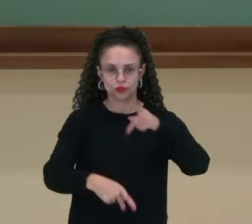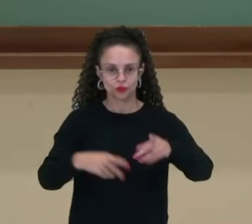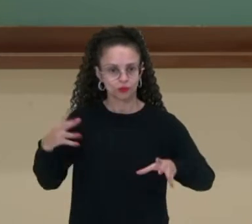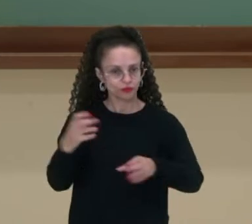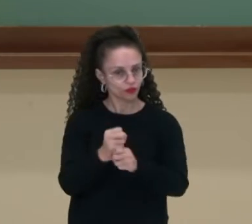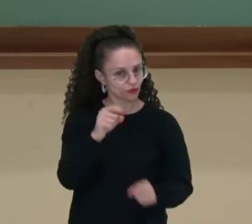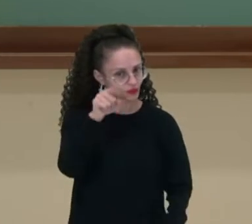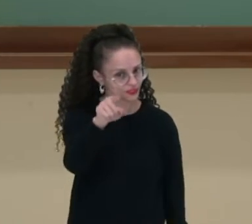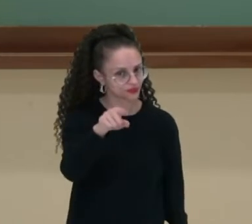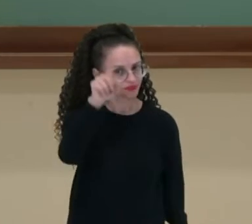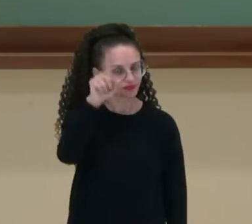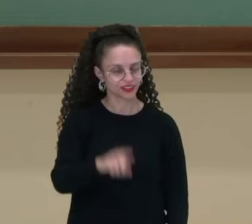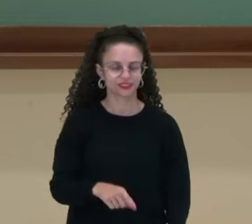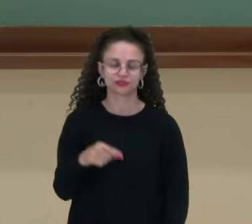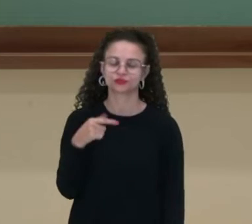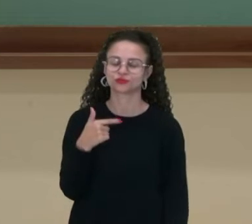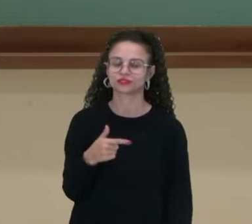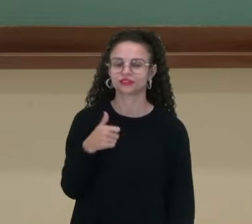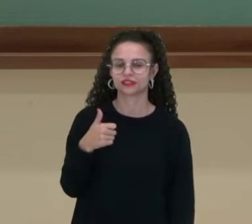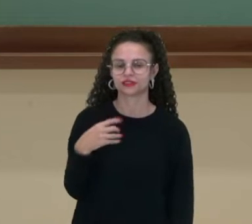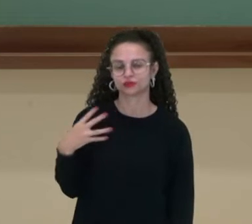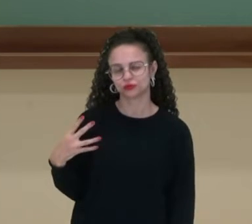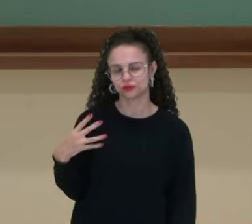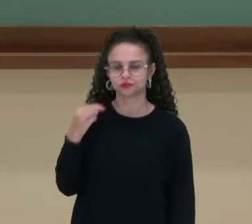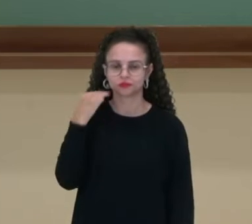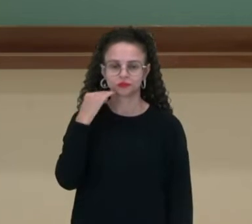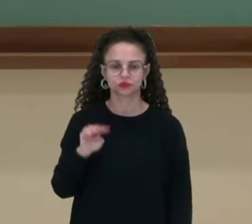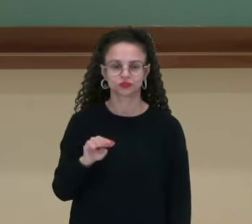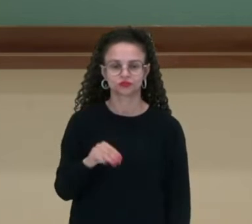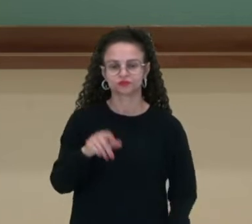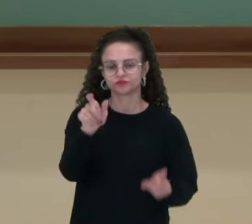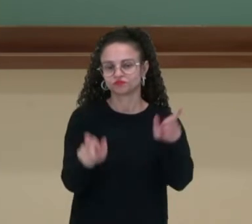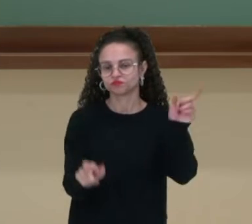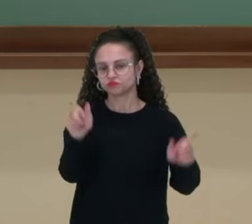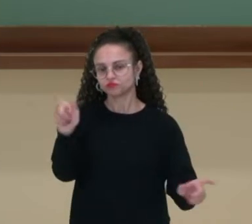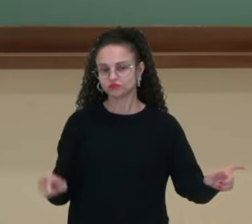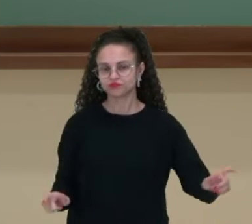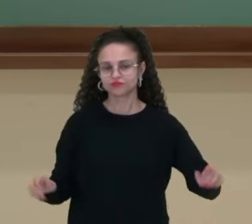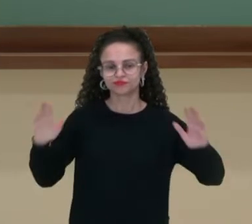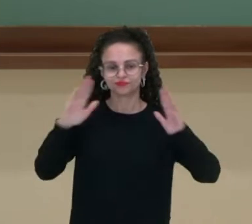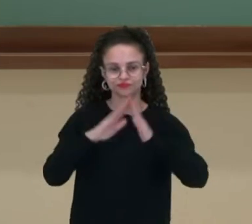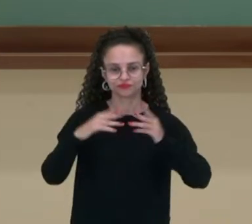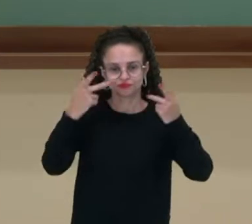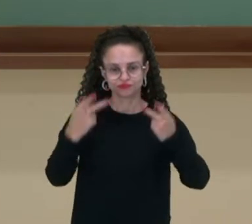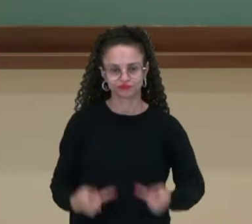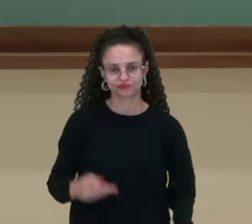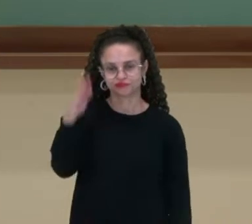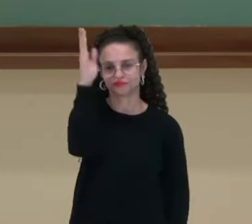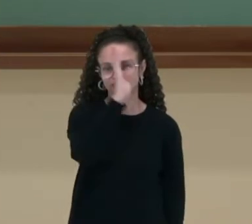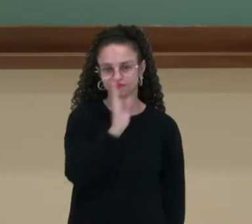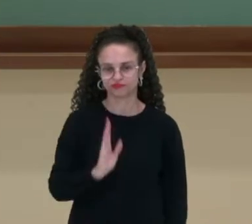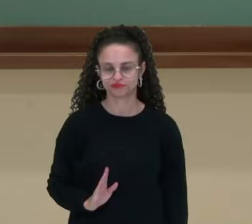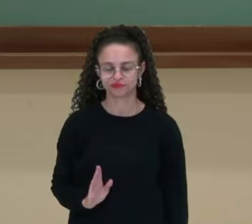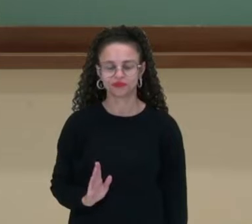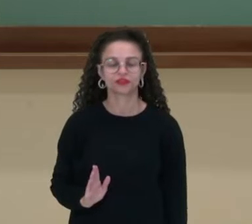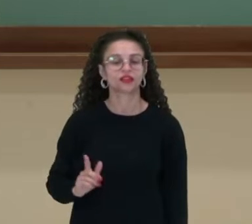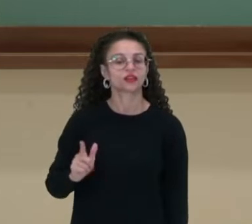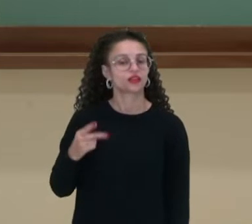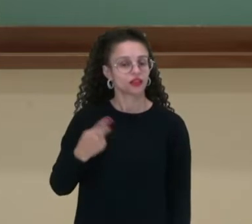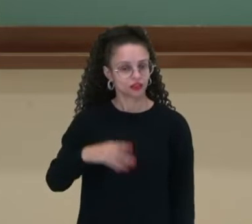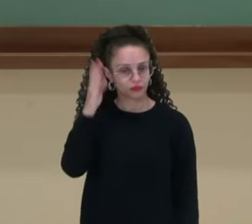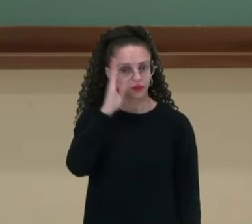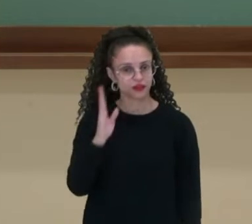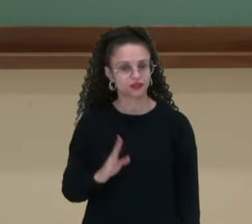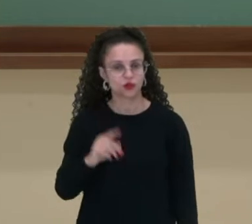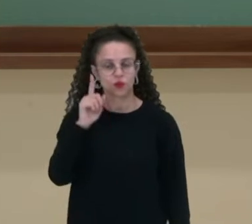um dos 214, 212 milhões de pessoas que moram no Brasil. O Brasil atualmente está em